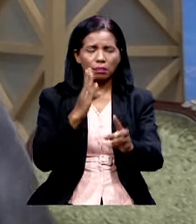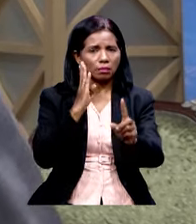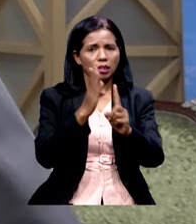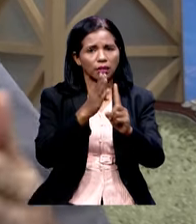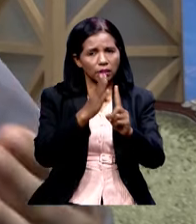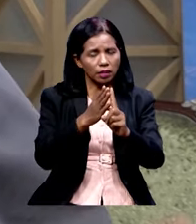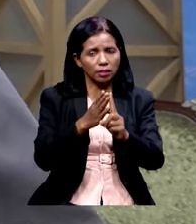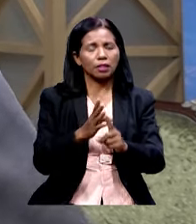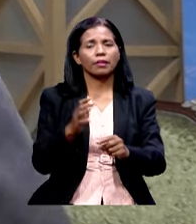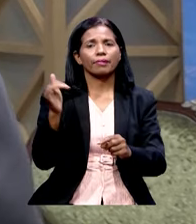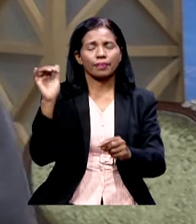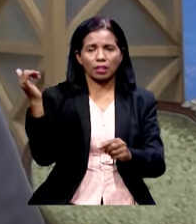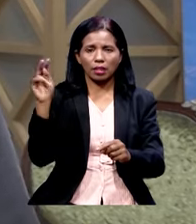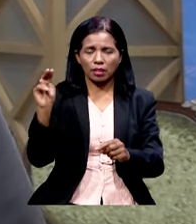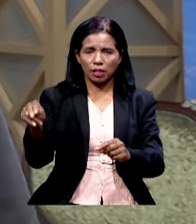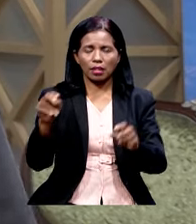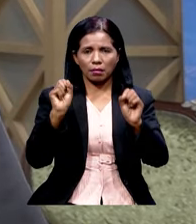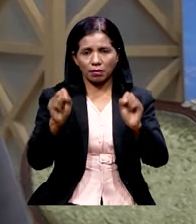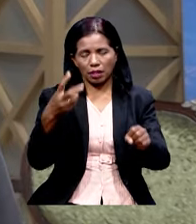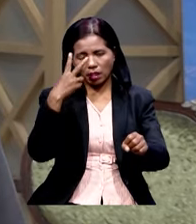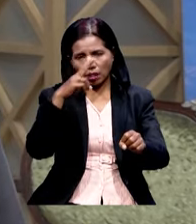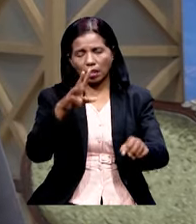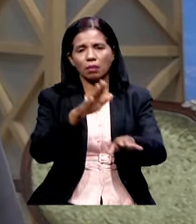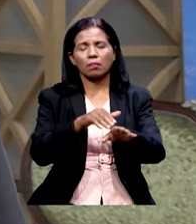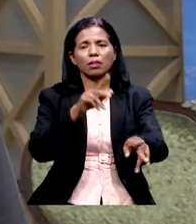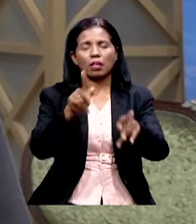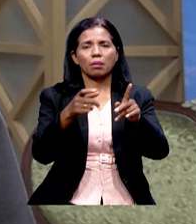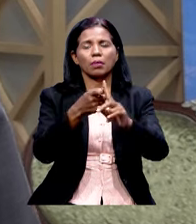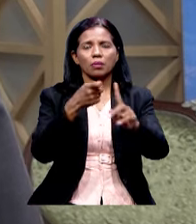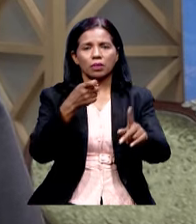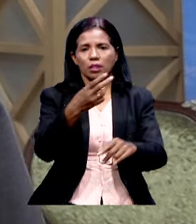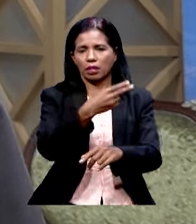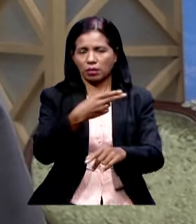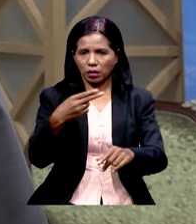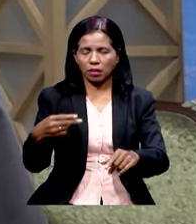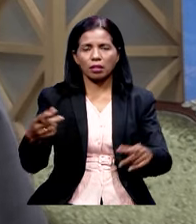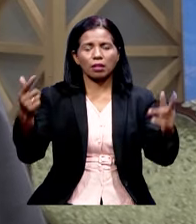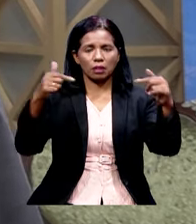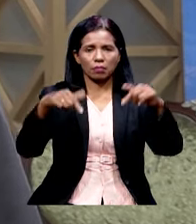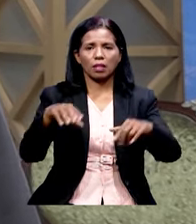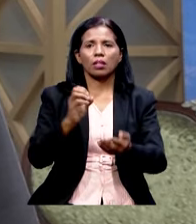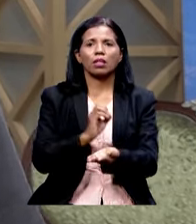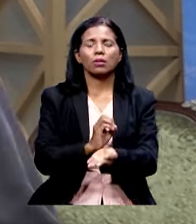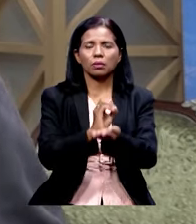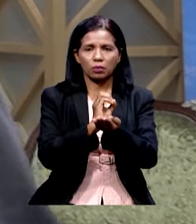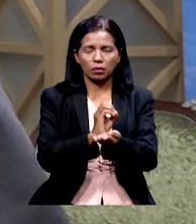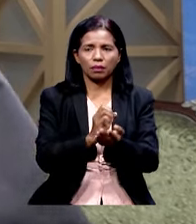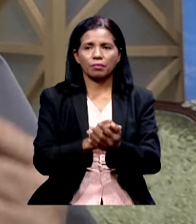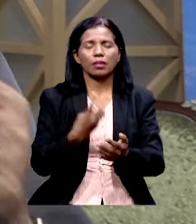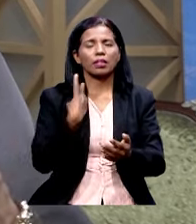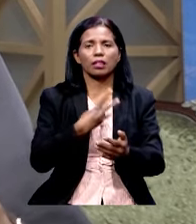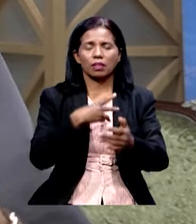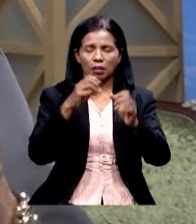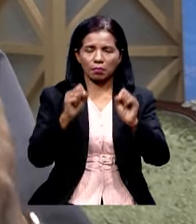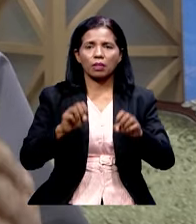bele, haré mobiliza investidor, ou se lê os Indonésia, mai o ecossi. E também haré